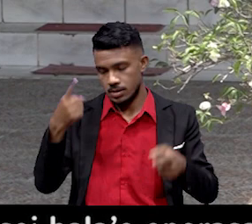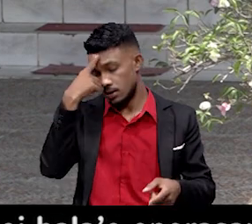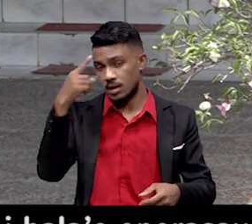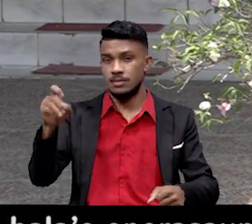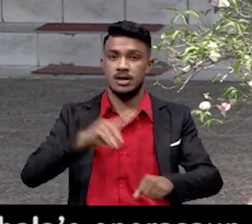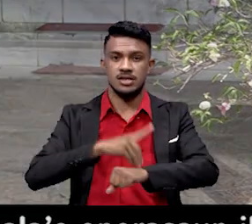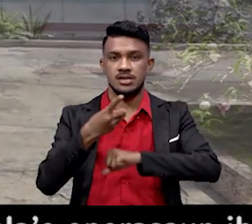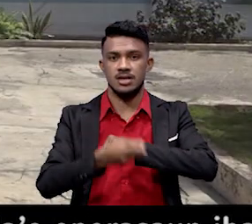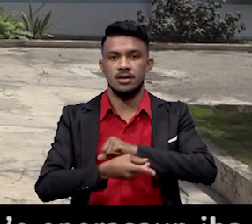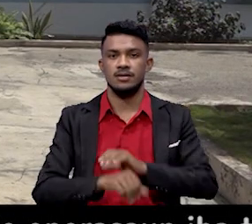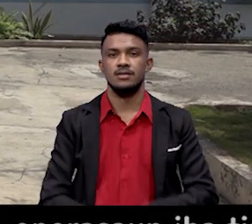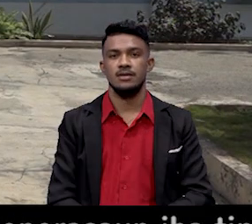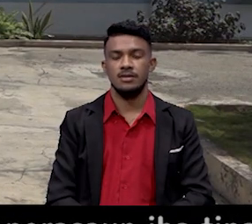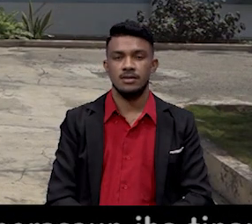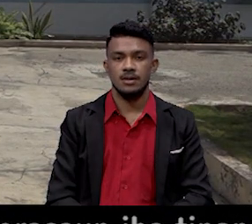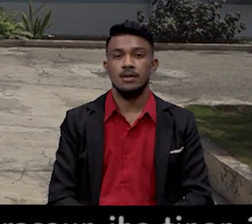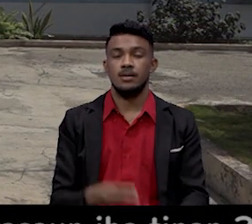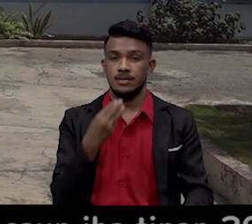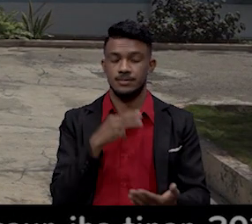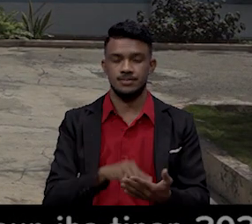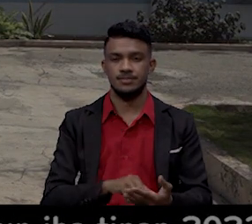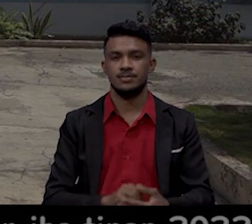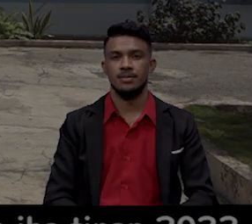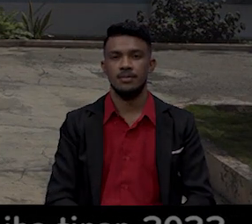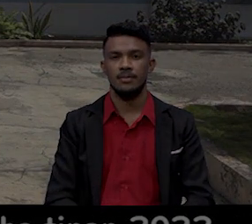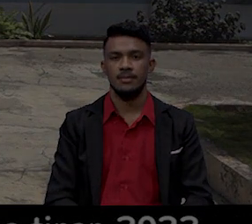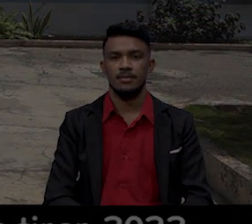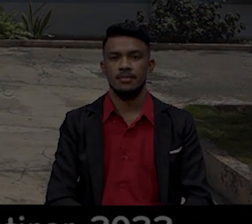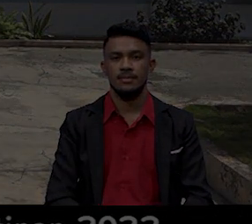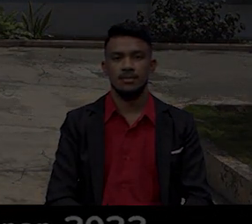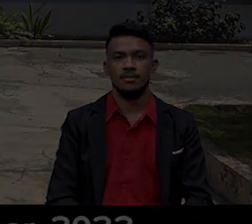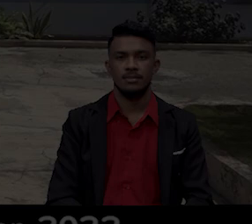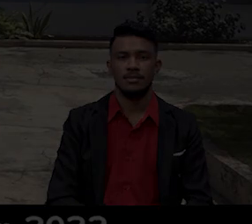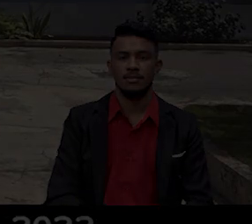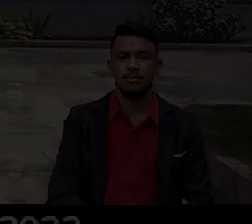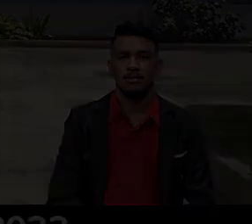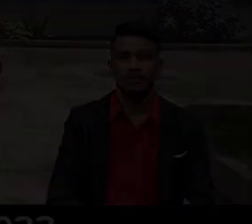natural. Melciana Carvalho, o equipa cobertura GMN.